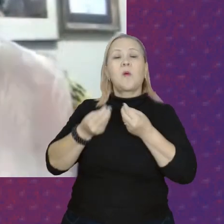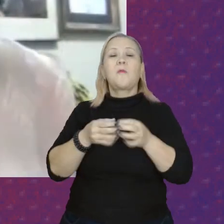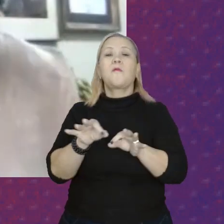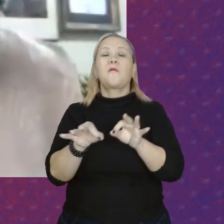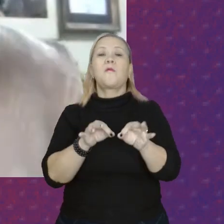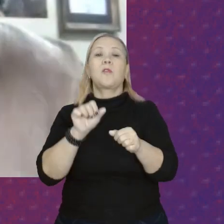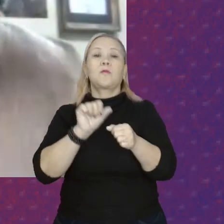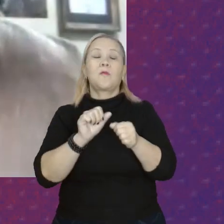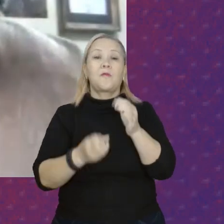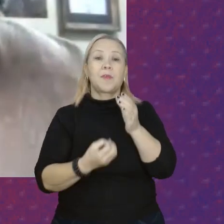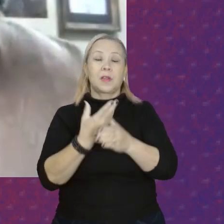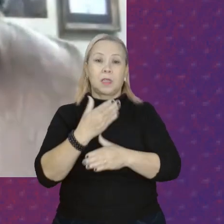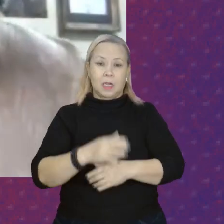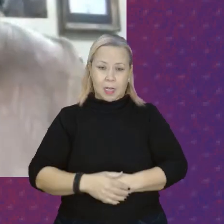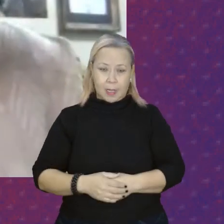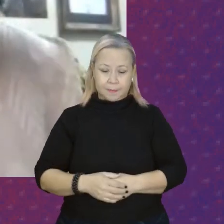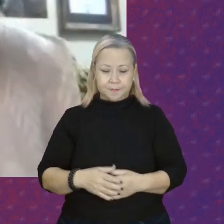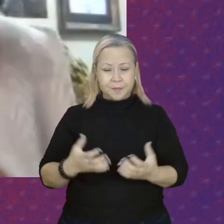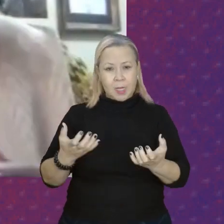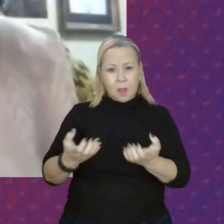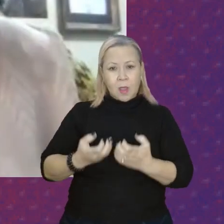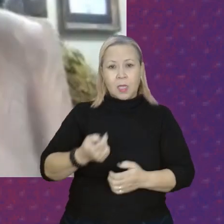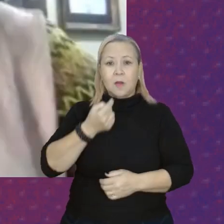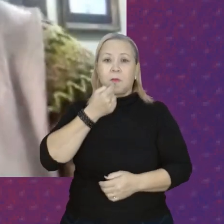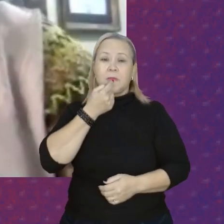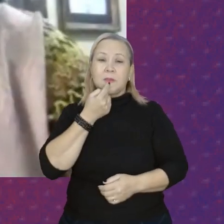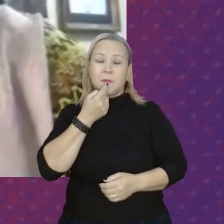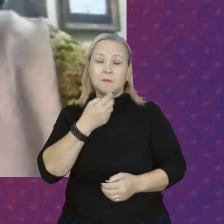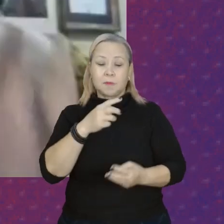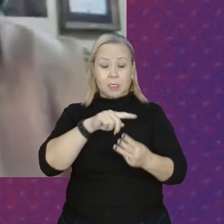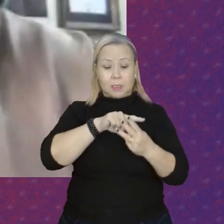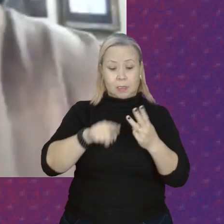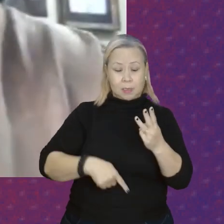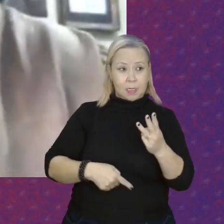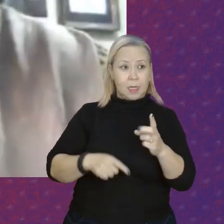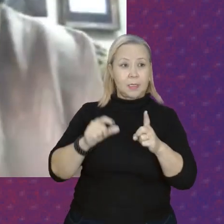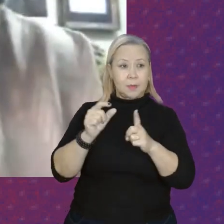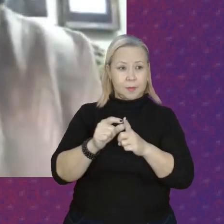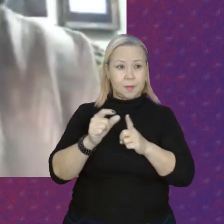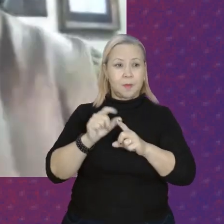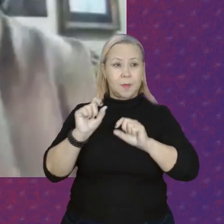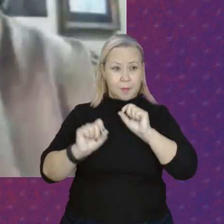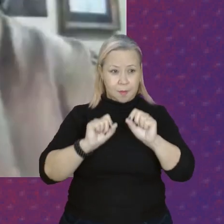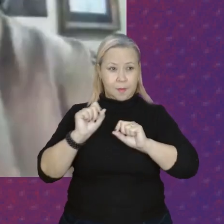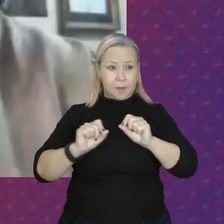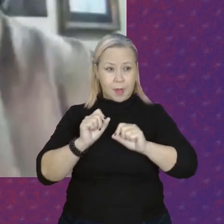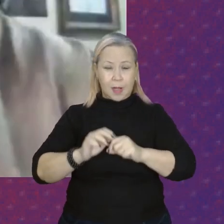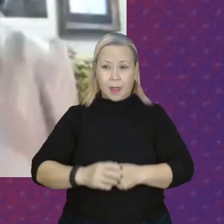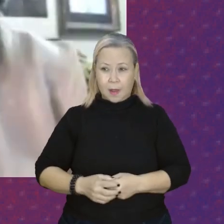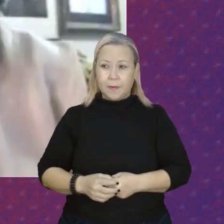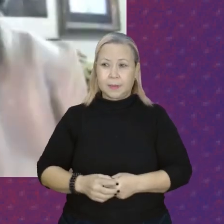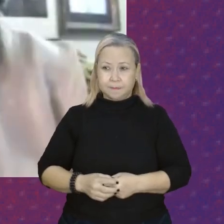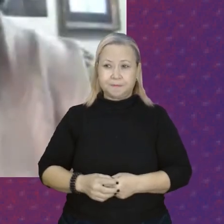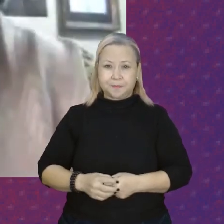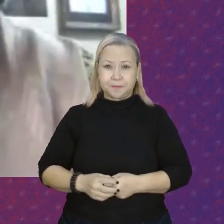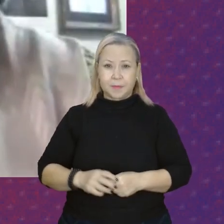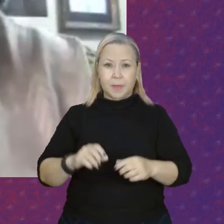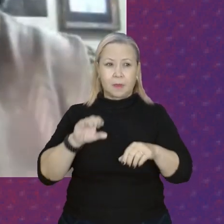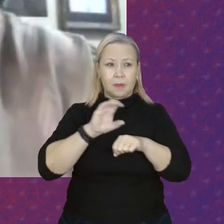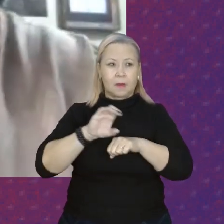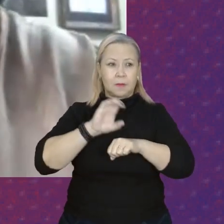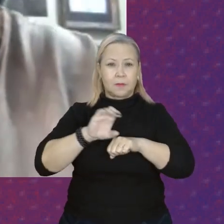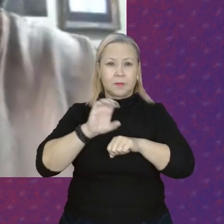Então, eu queria fazer uma aproximação dessas 3 palavras que muitas vezes a gente trata como se fosse a mesma coisa,